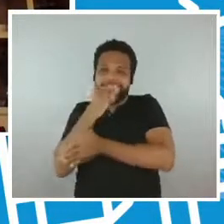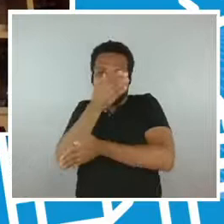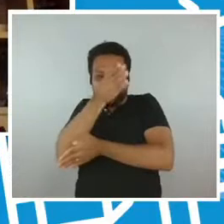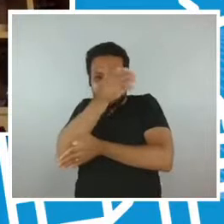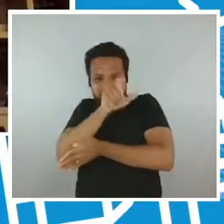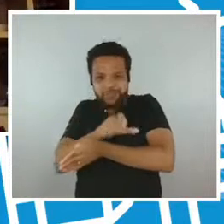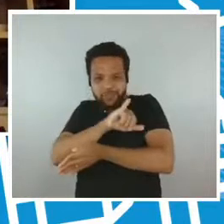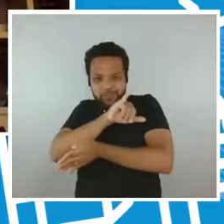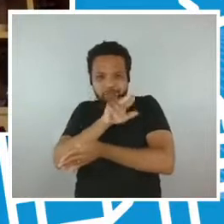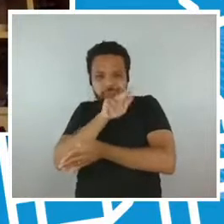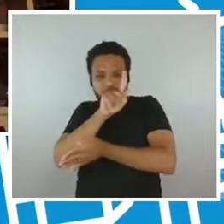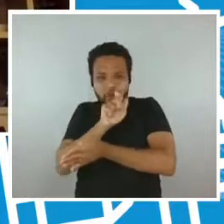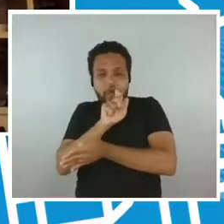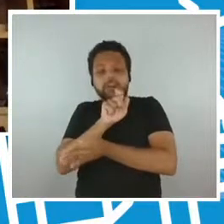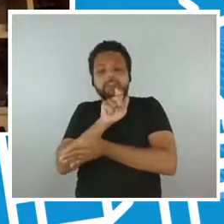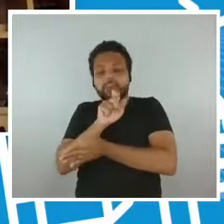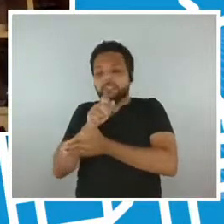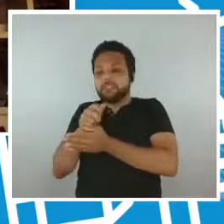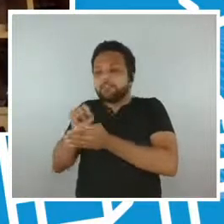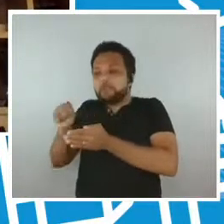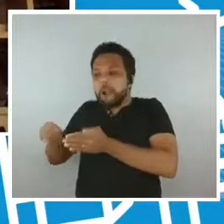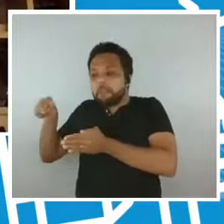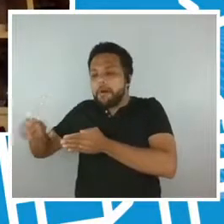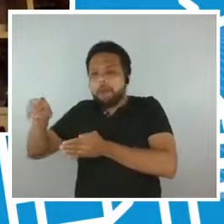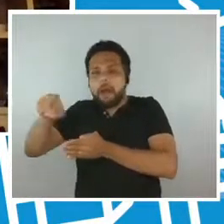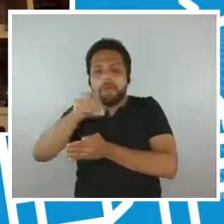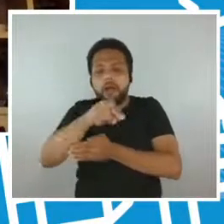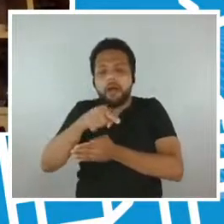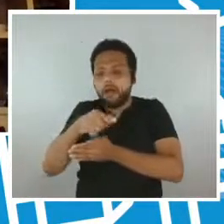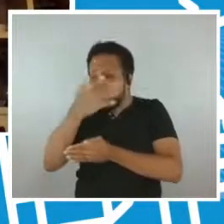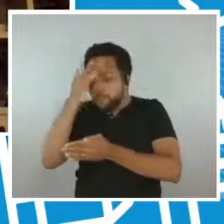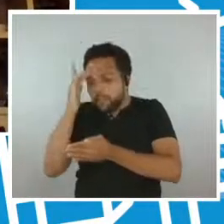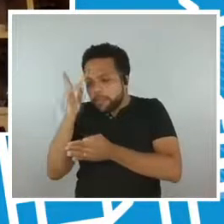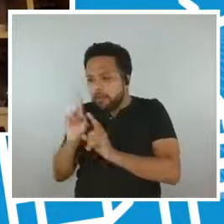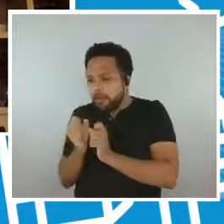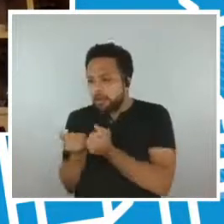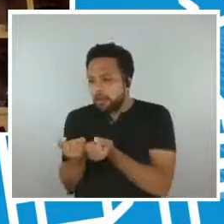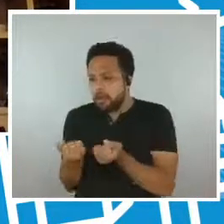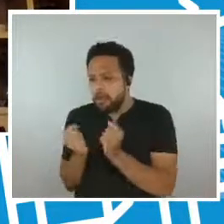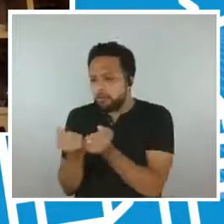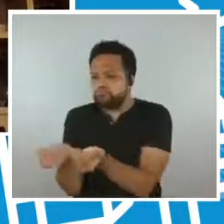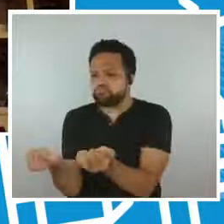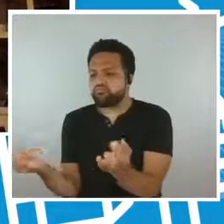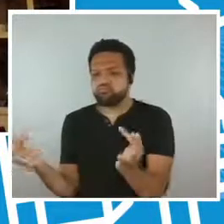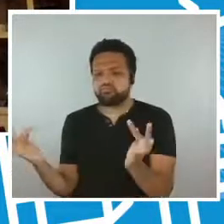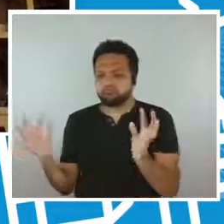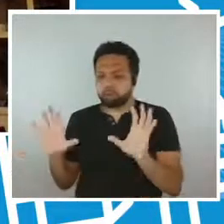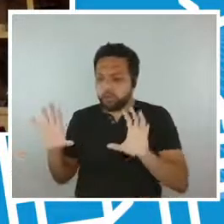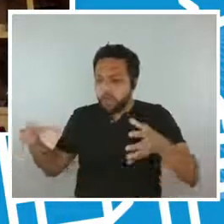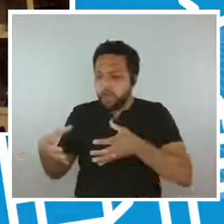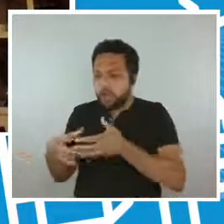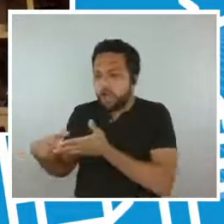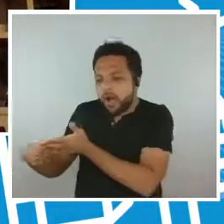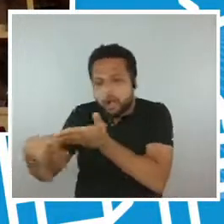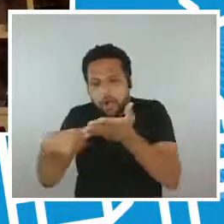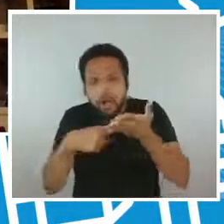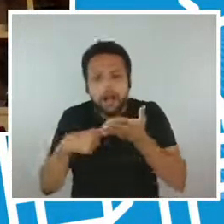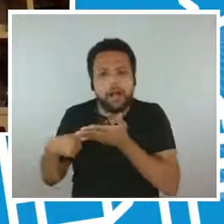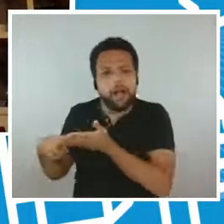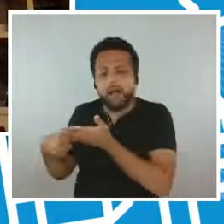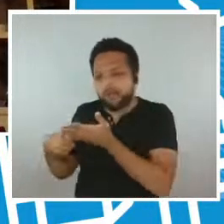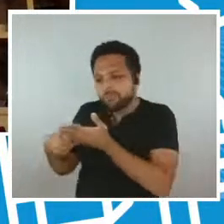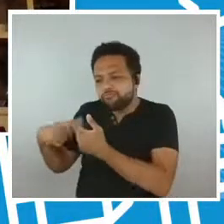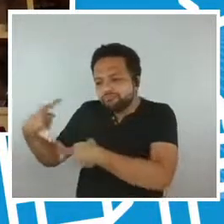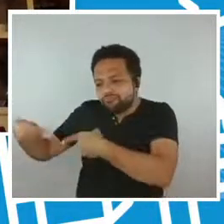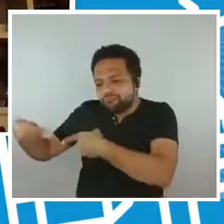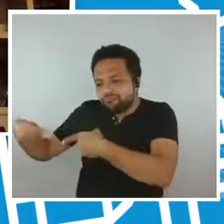essa possibilidade desse aprofundamento e, portanto, apoio para os professores, tanto do ponto de vista